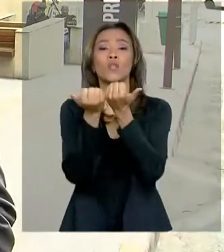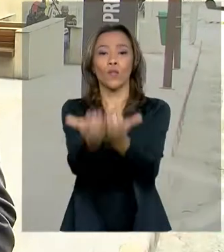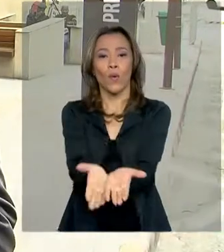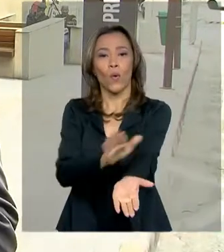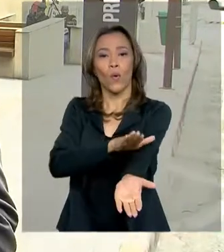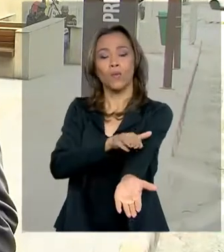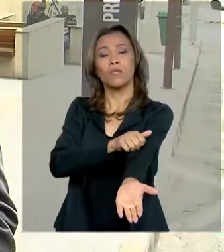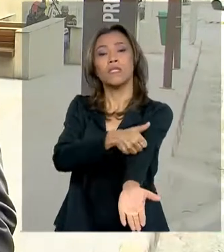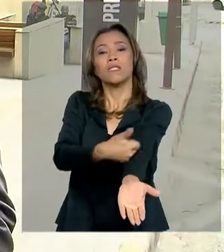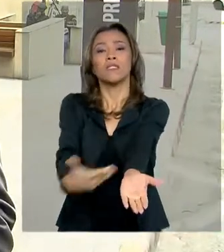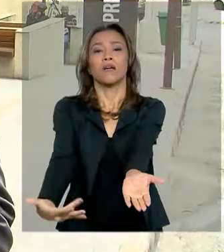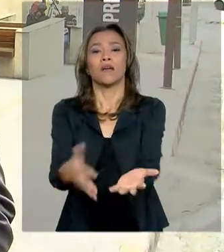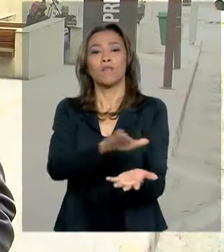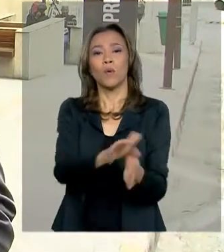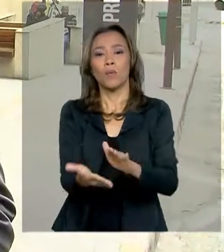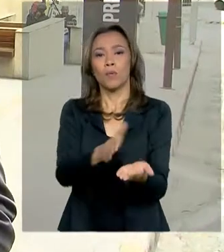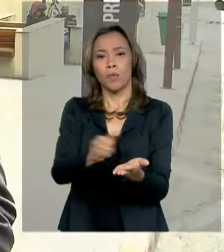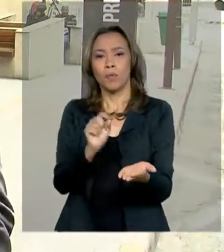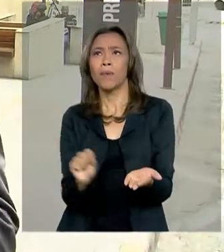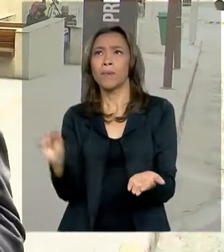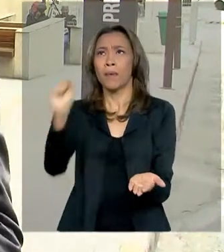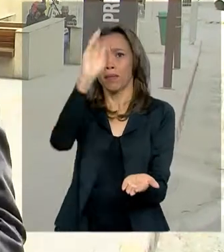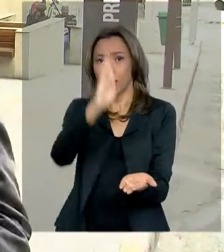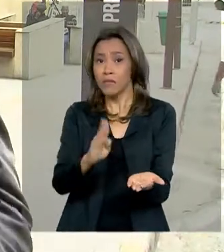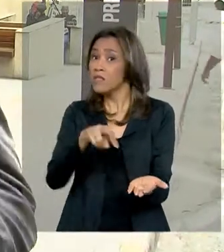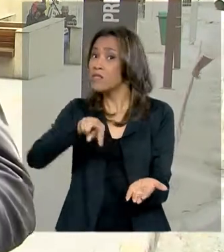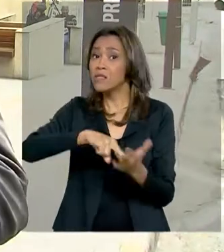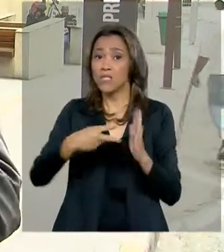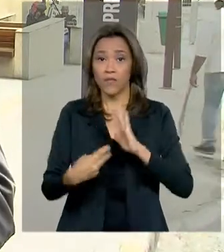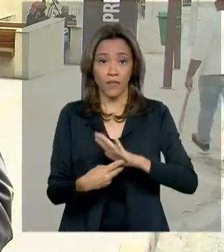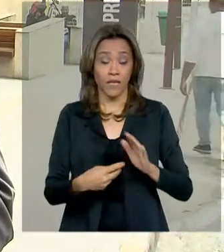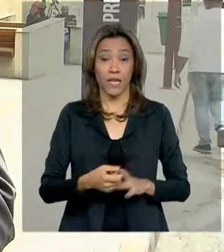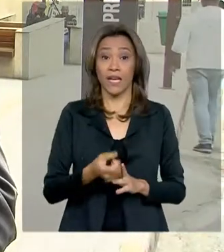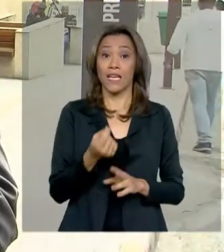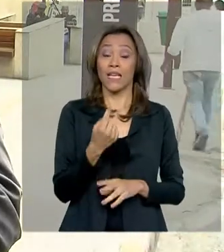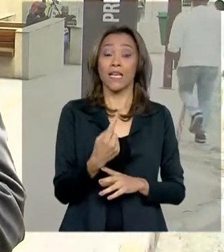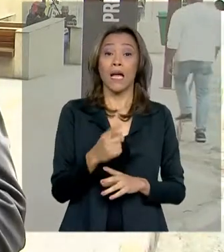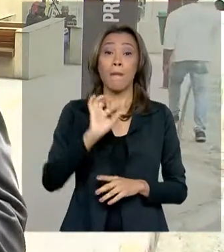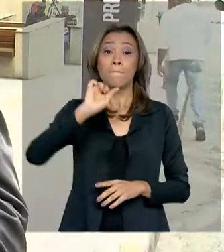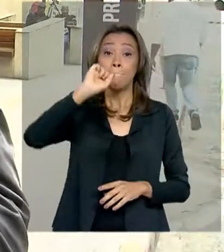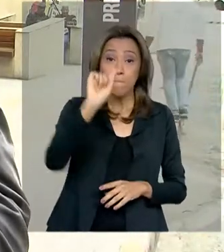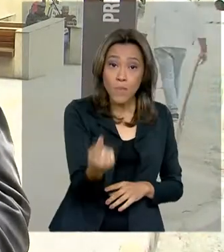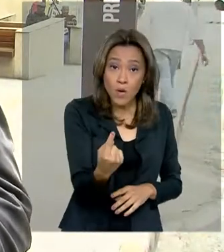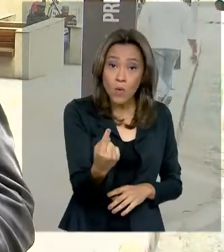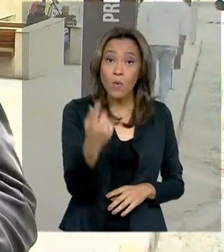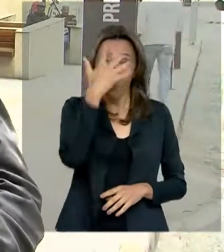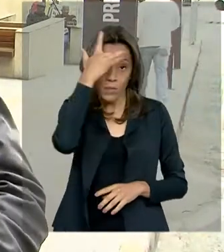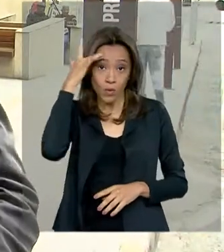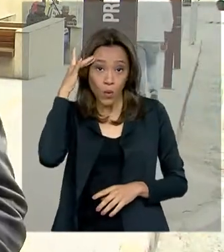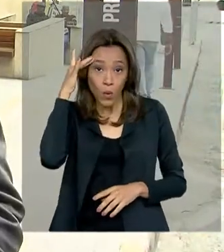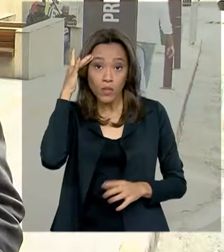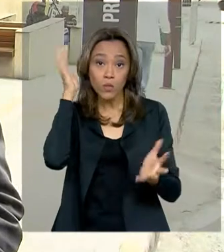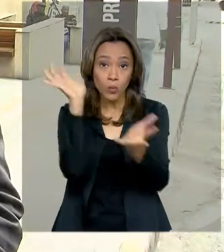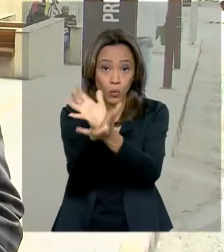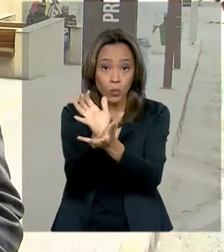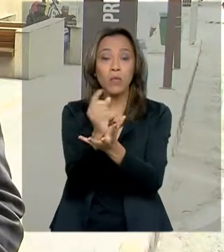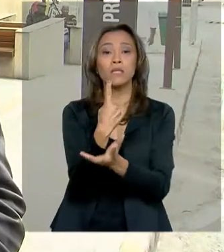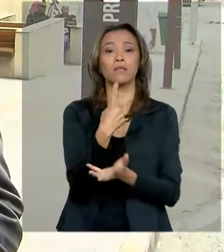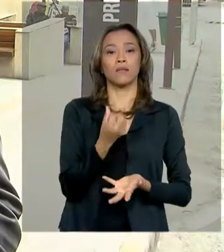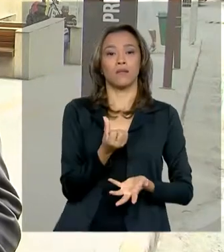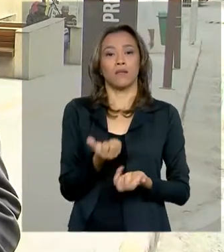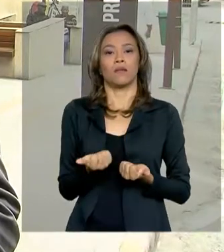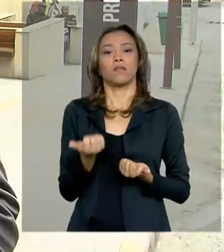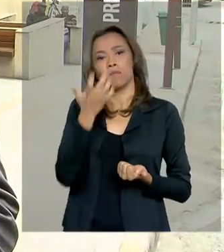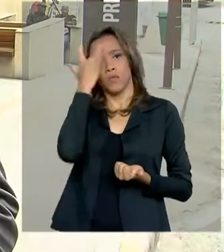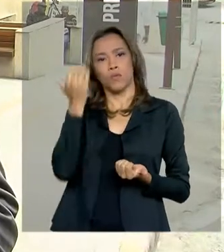todo o Brasil. Isso significa que 16 a cada 1000 pessoas doam sangue regularmente e abastecem